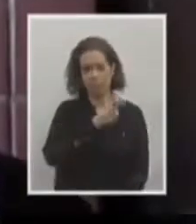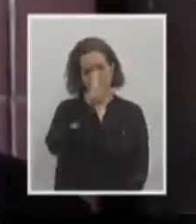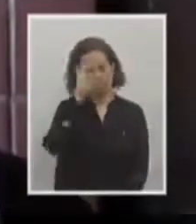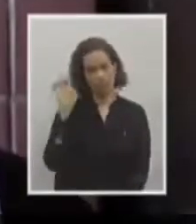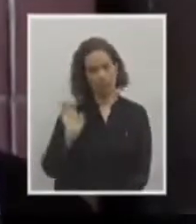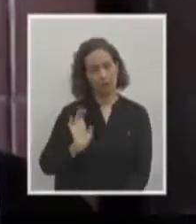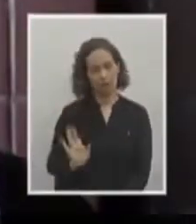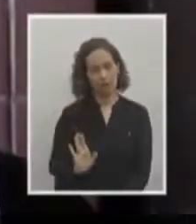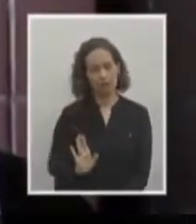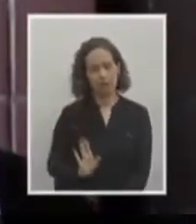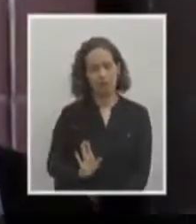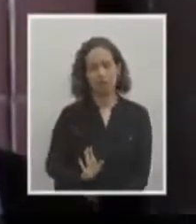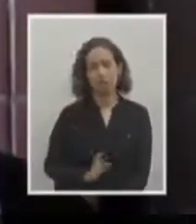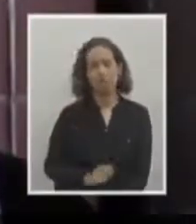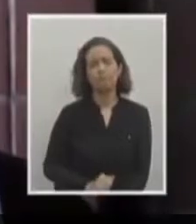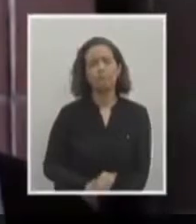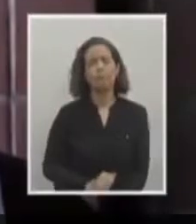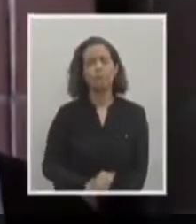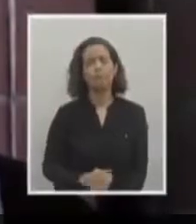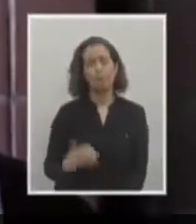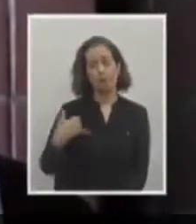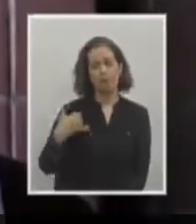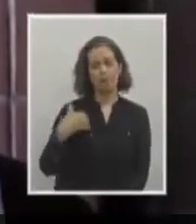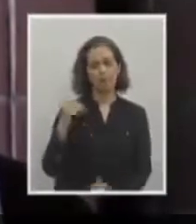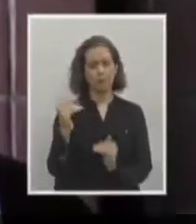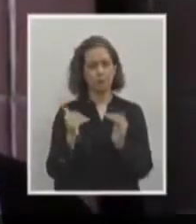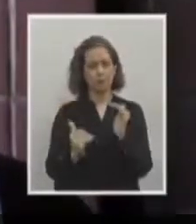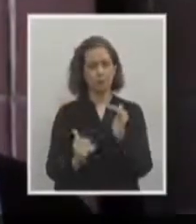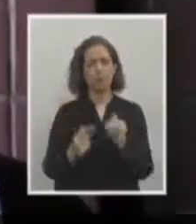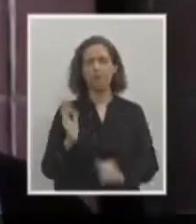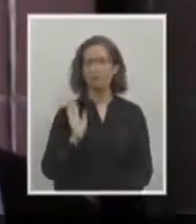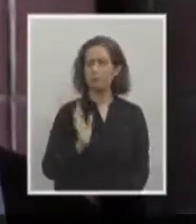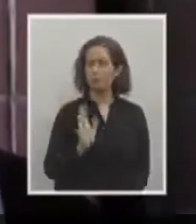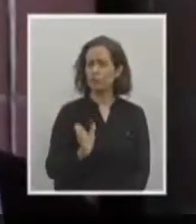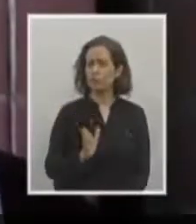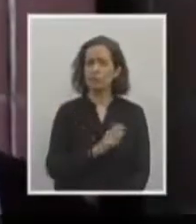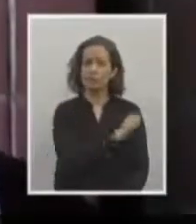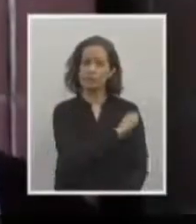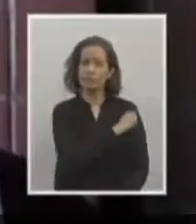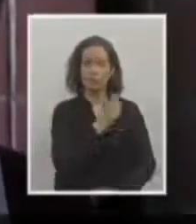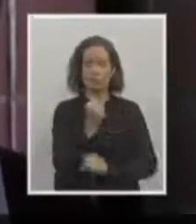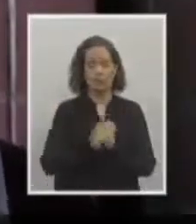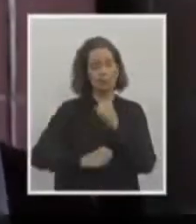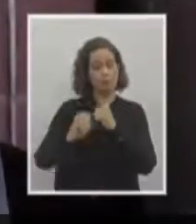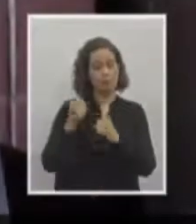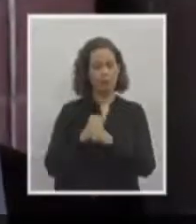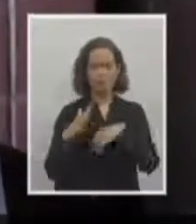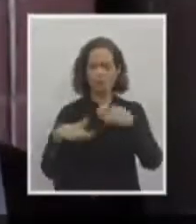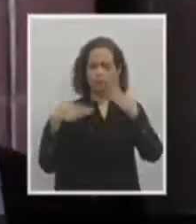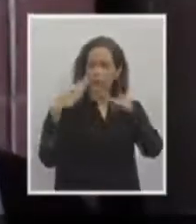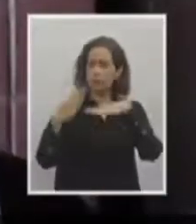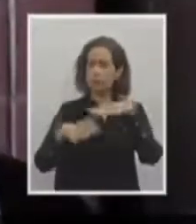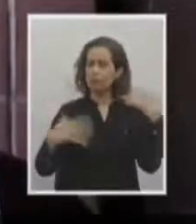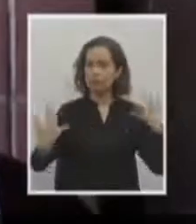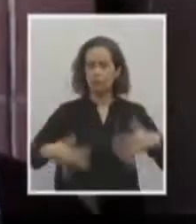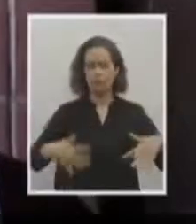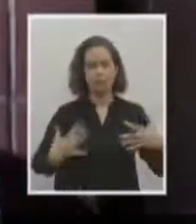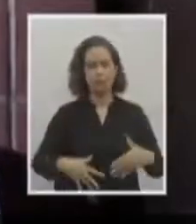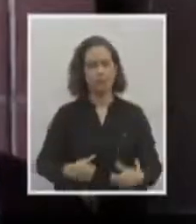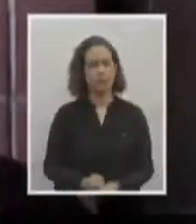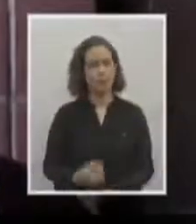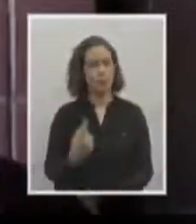de idade. Eu consegui ano passado com esse aluno progressos incríveis. Um dos progressos foi